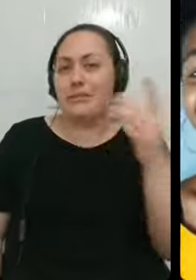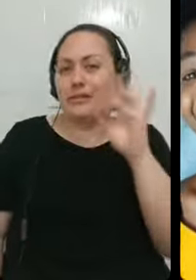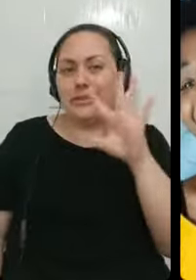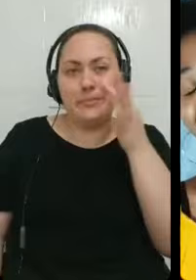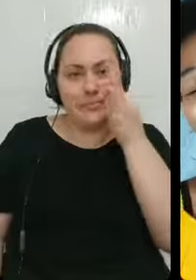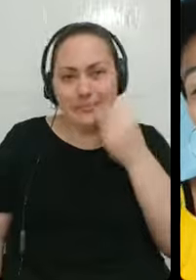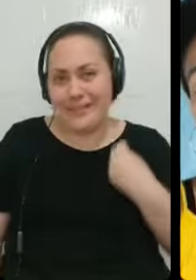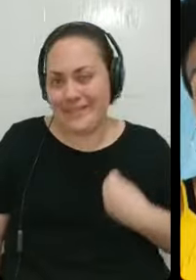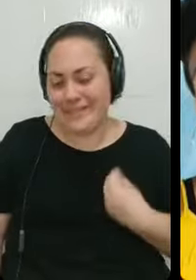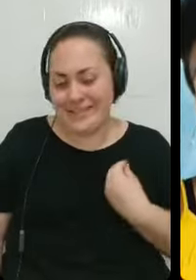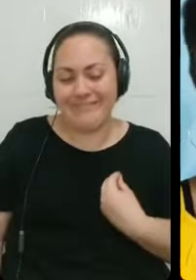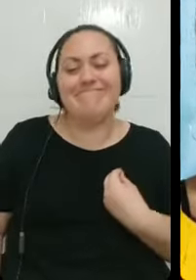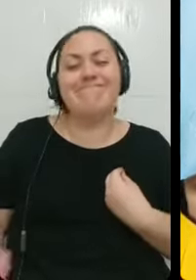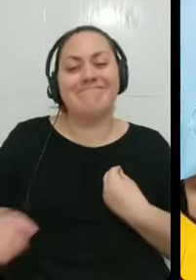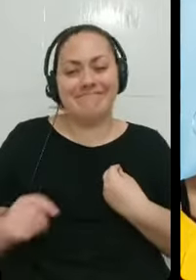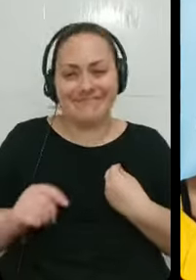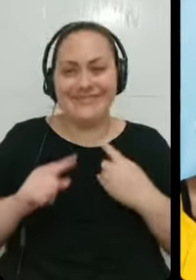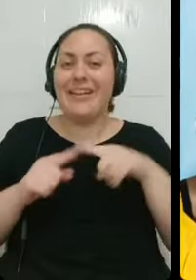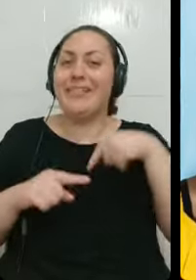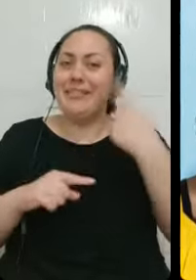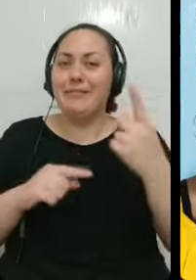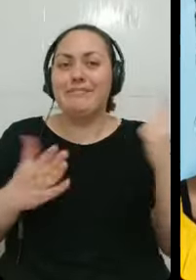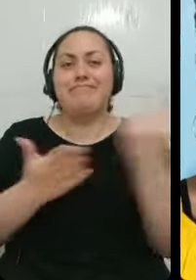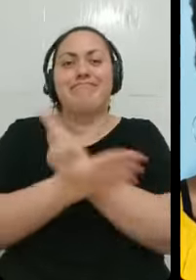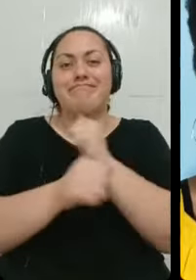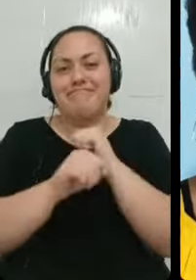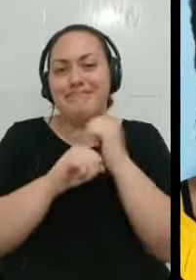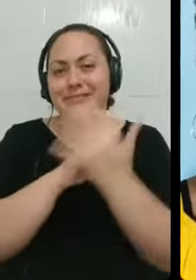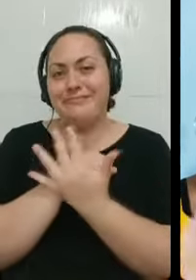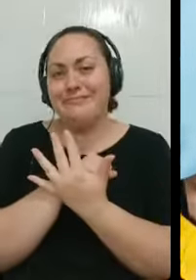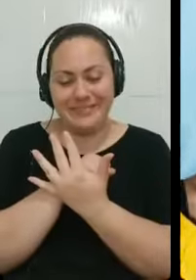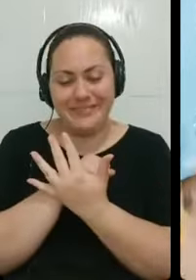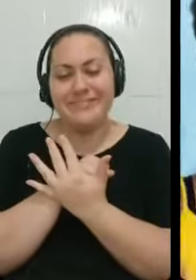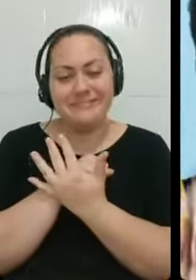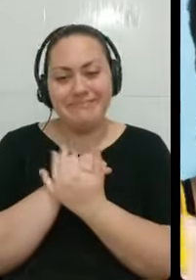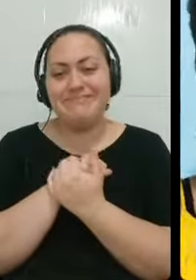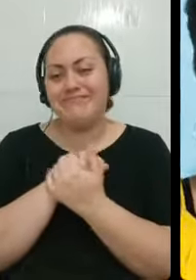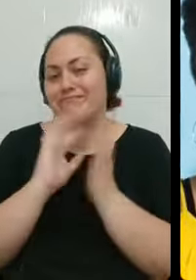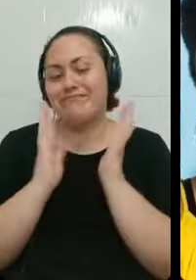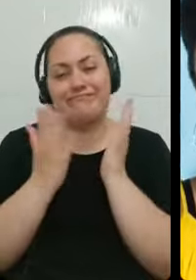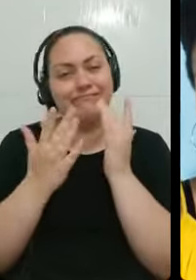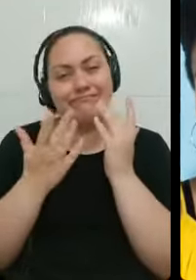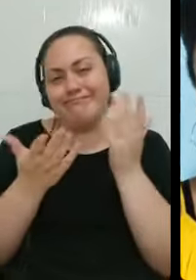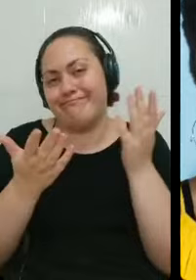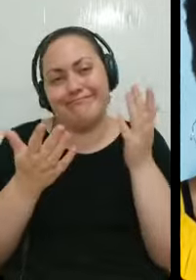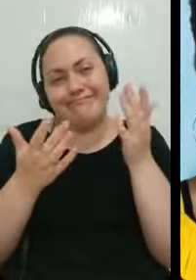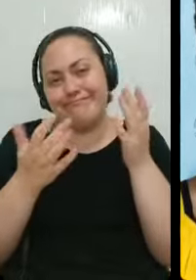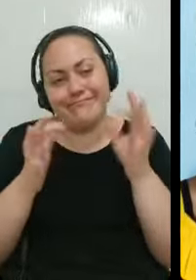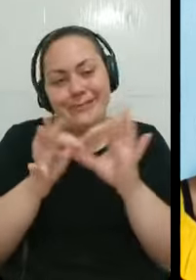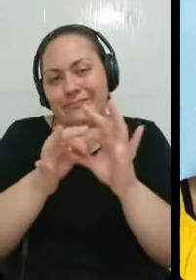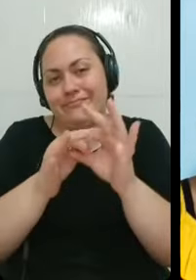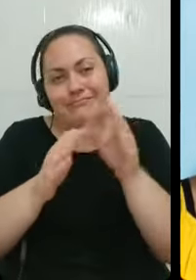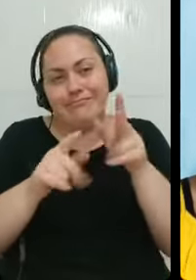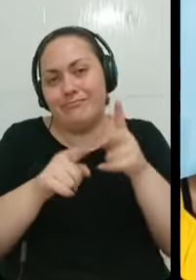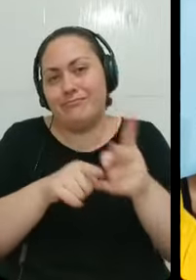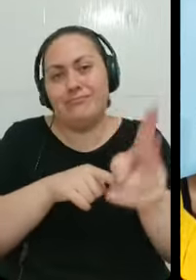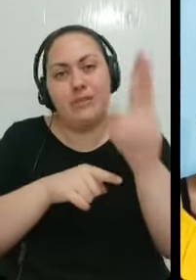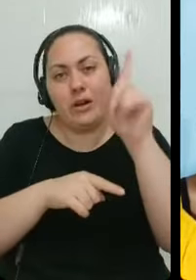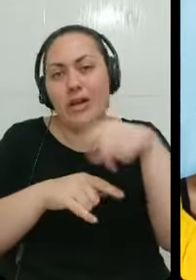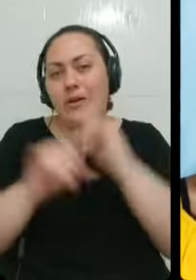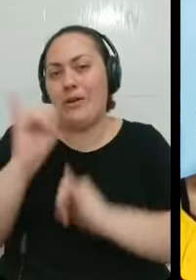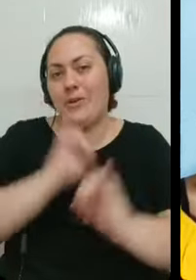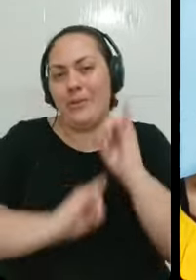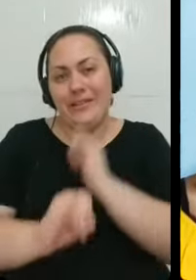presenciais. E daí veio a pandemia. E daí já, enfim, já peguei tudo online.